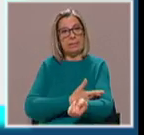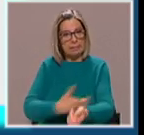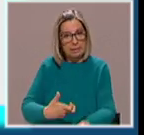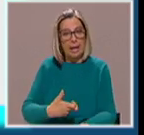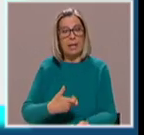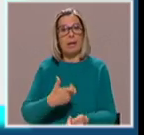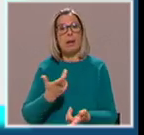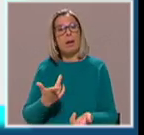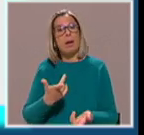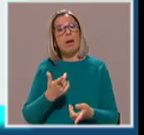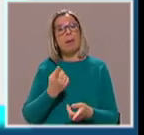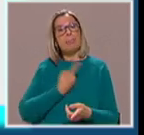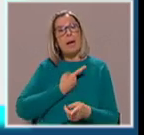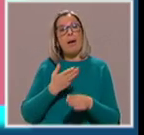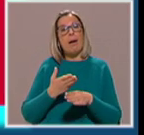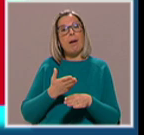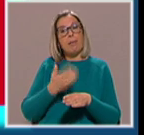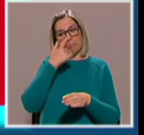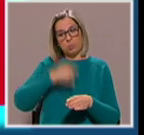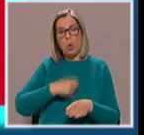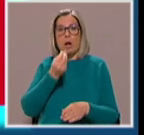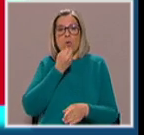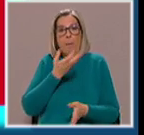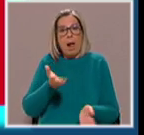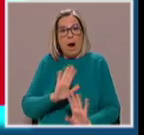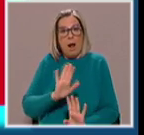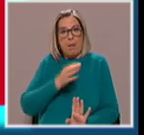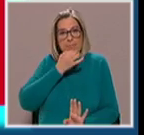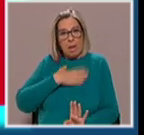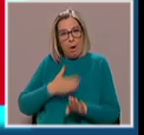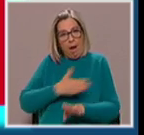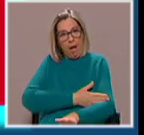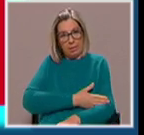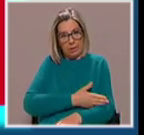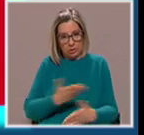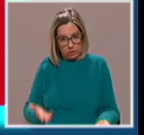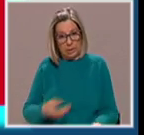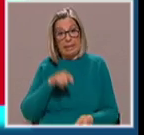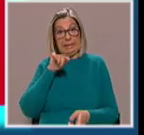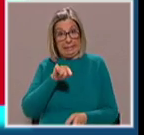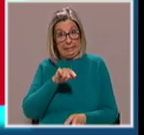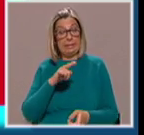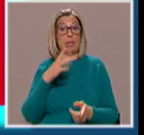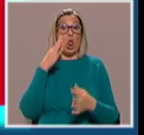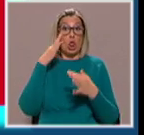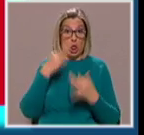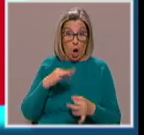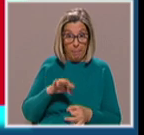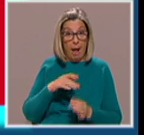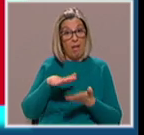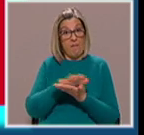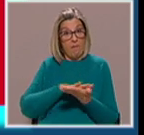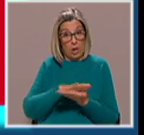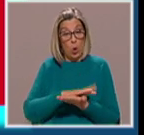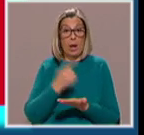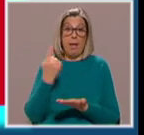de sangue tiver sido realizada com a pessoa em jejum. Nessa situação, os valores de referência da glicose devem